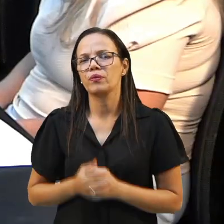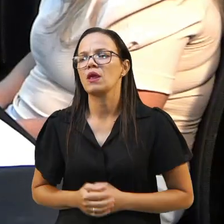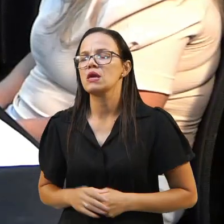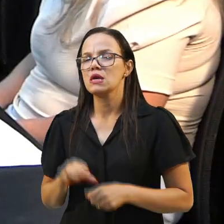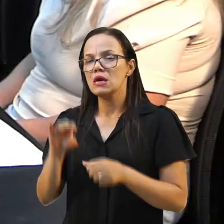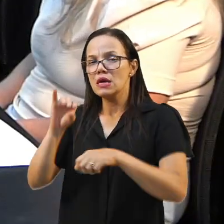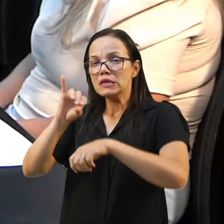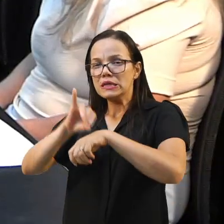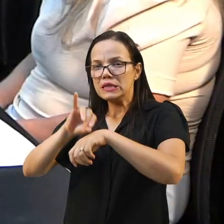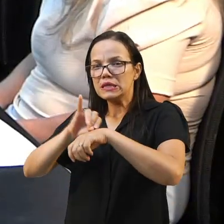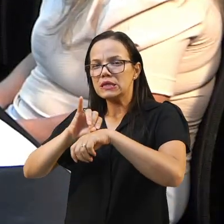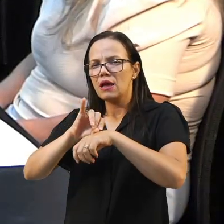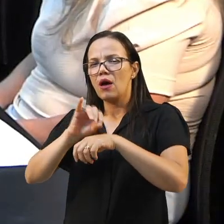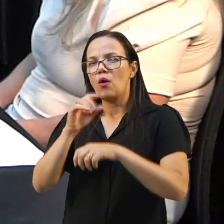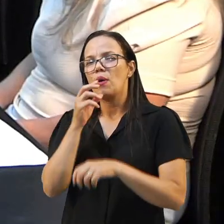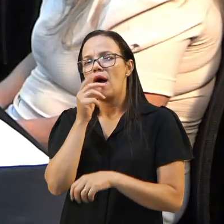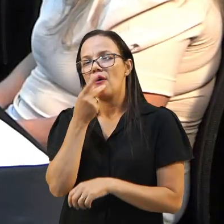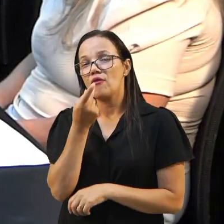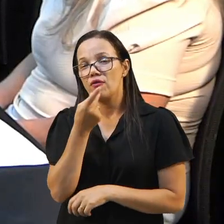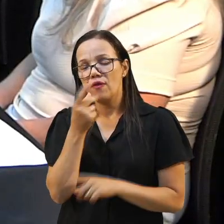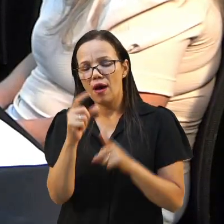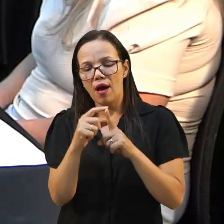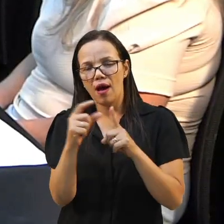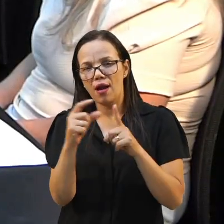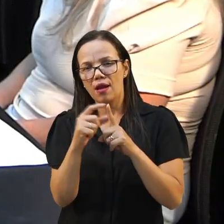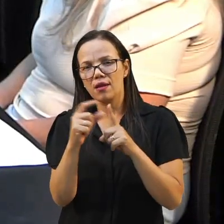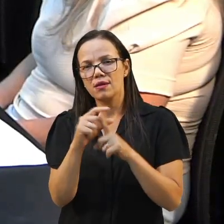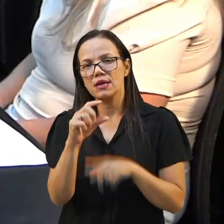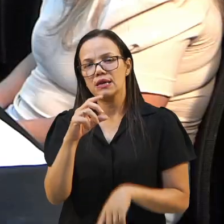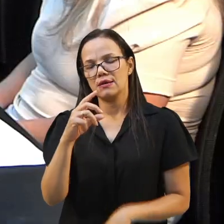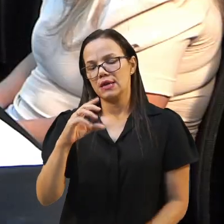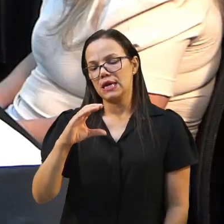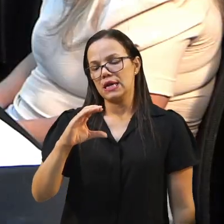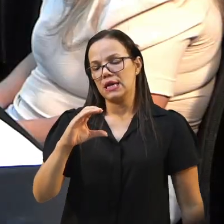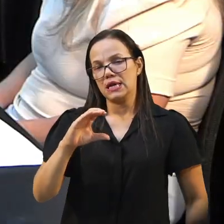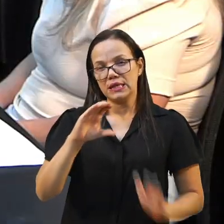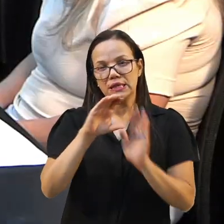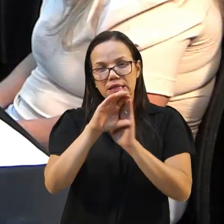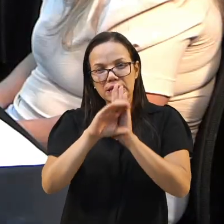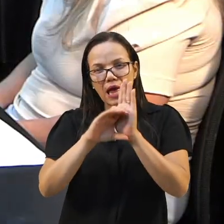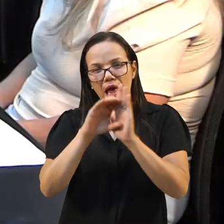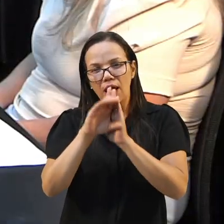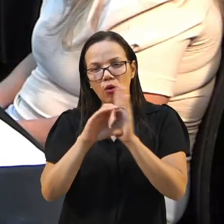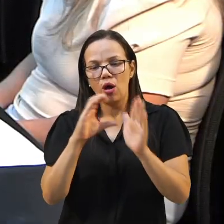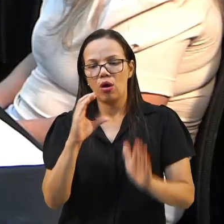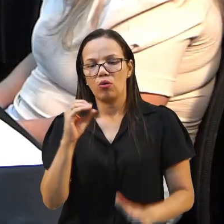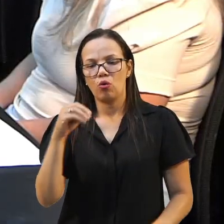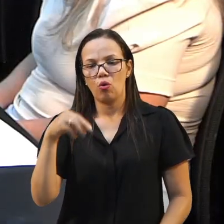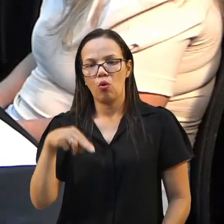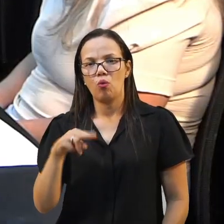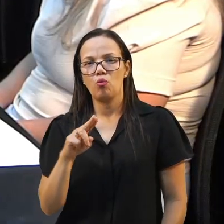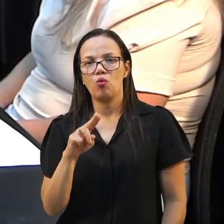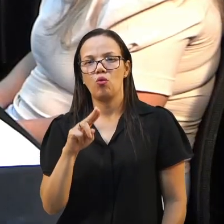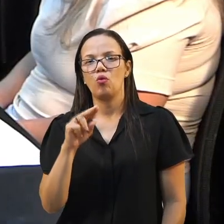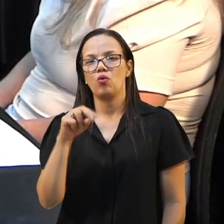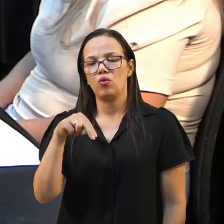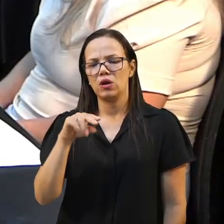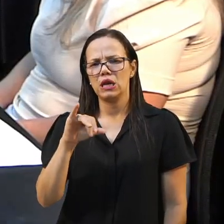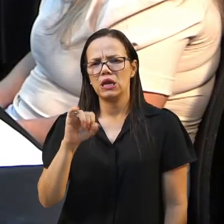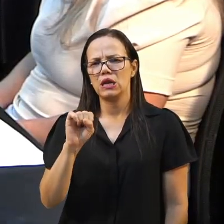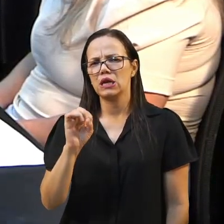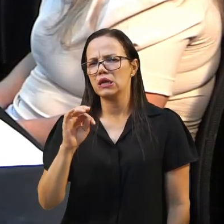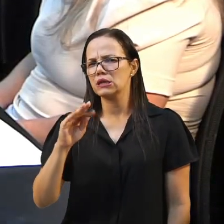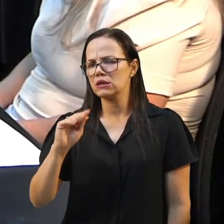célula comunista era uma expressão que eu utilizei que era comumente usada naquela época, tá?